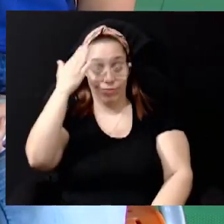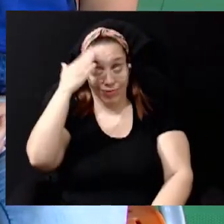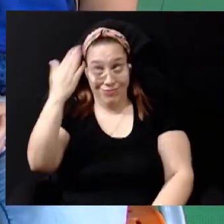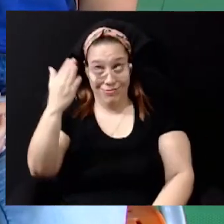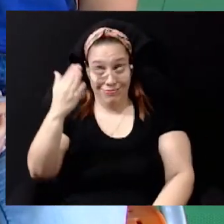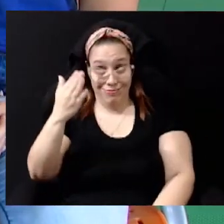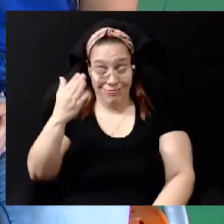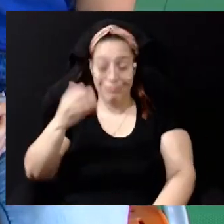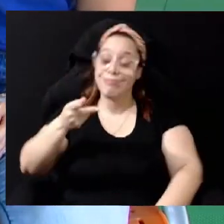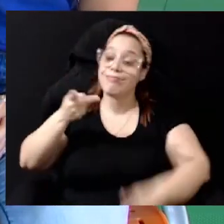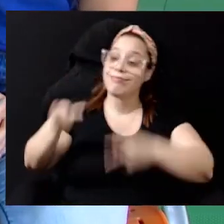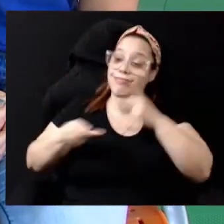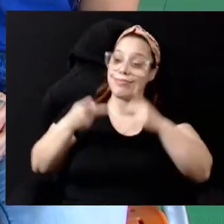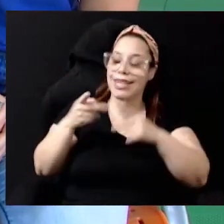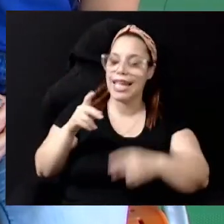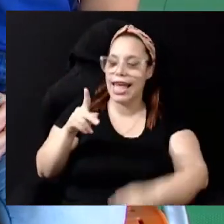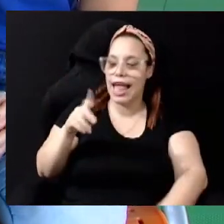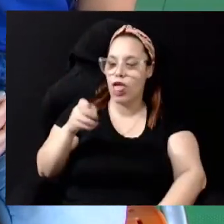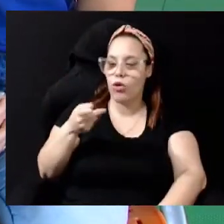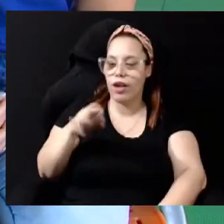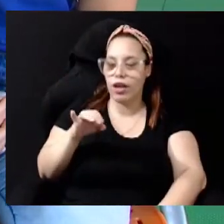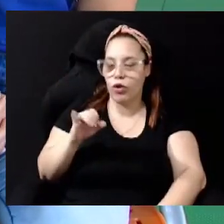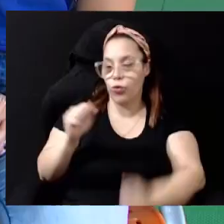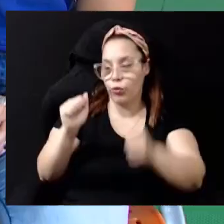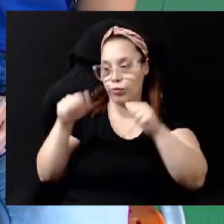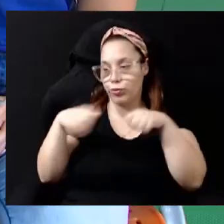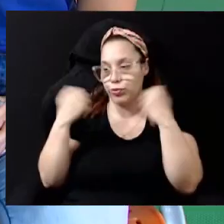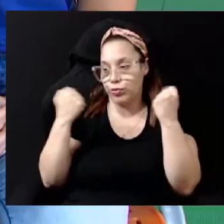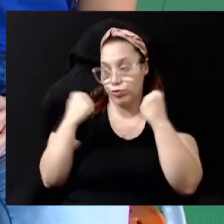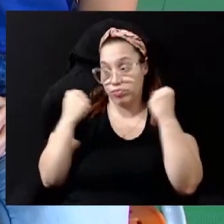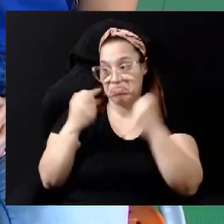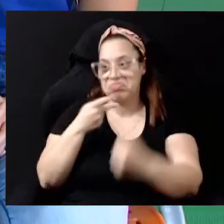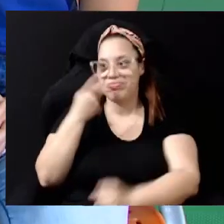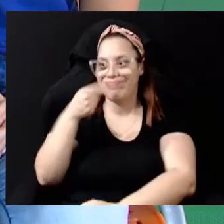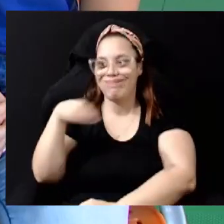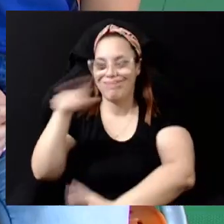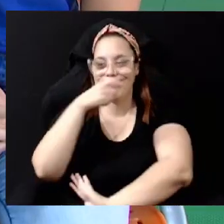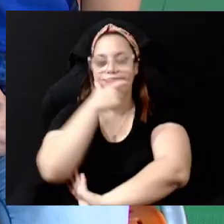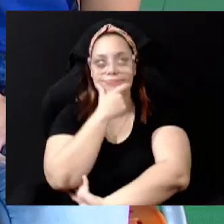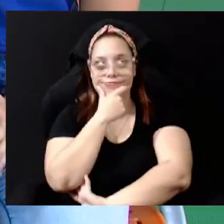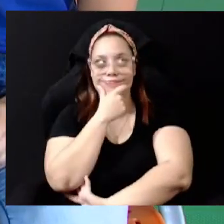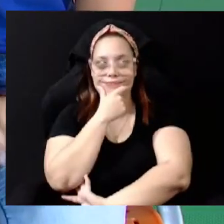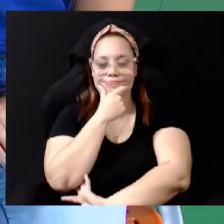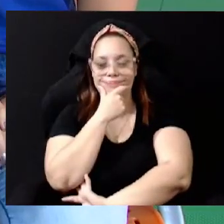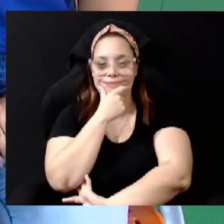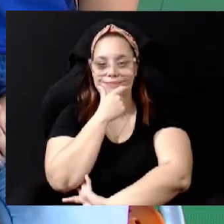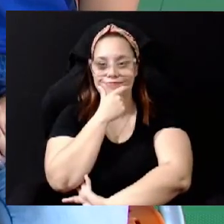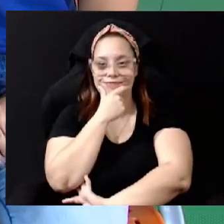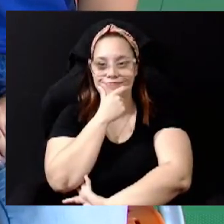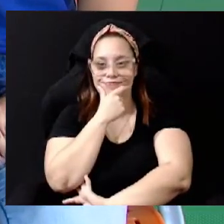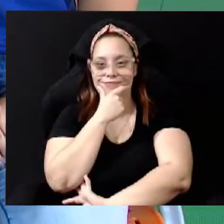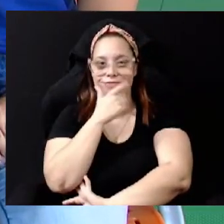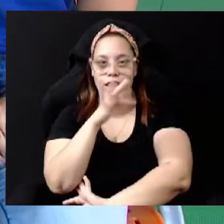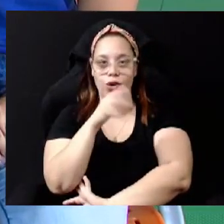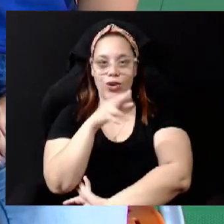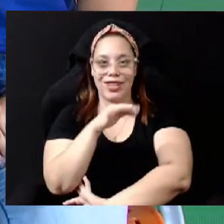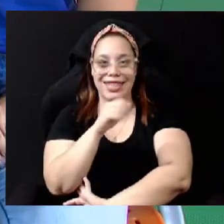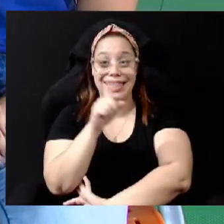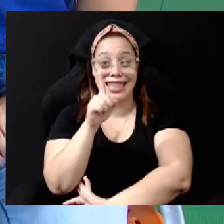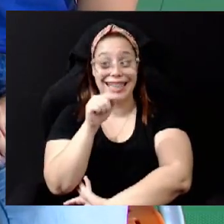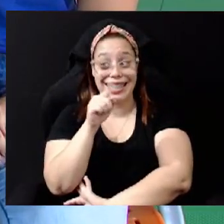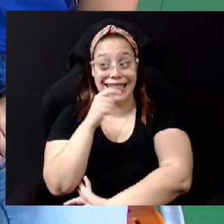muito obrigado. Para falar sobre educação física, porque olha, eu vou confessar uma coisa para você já de prima, viu,